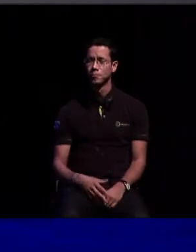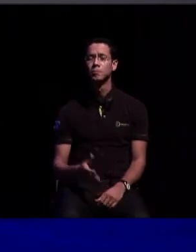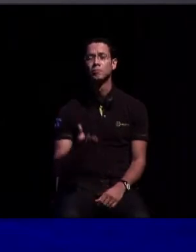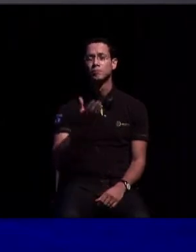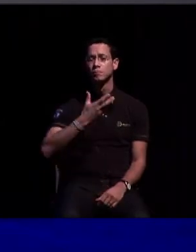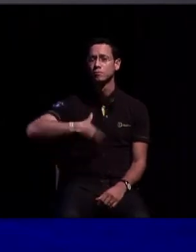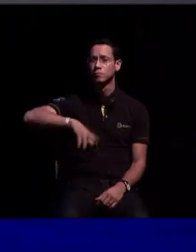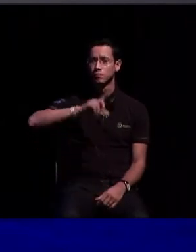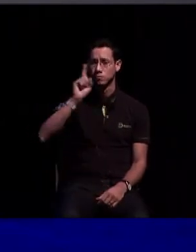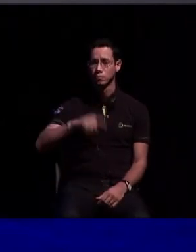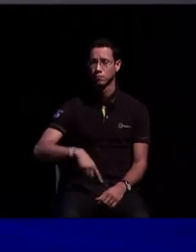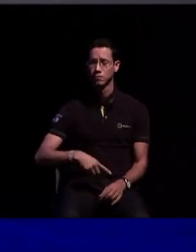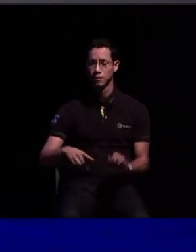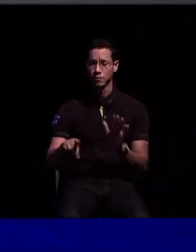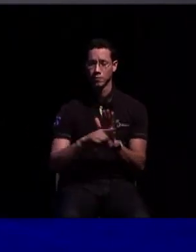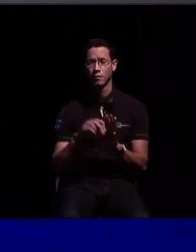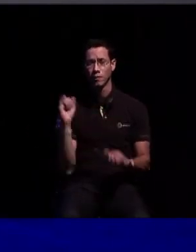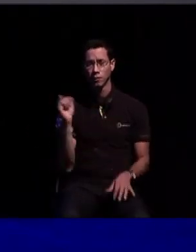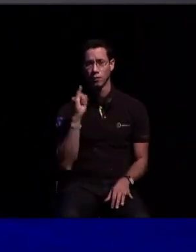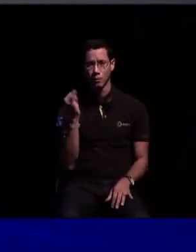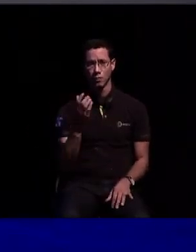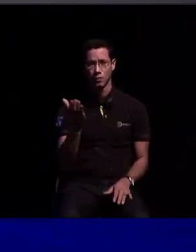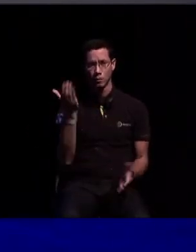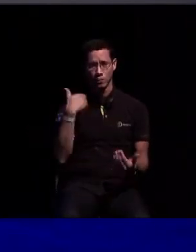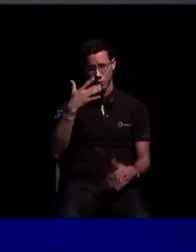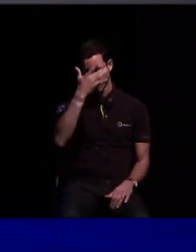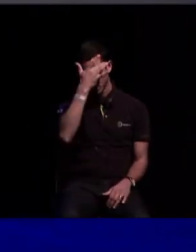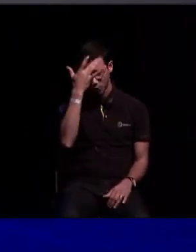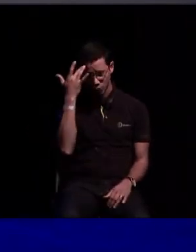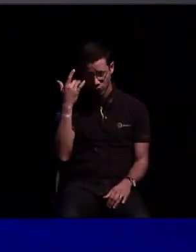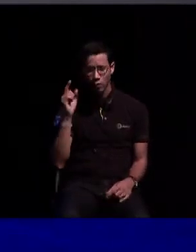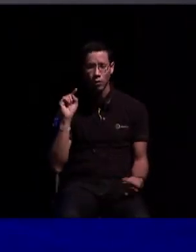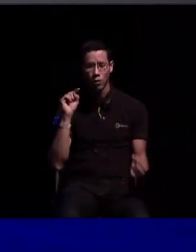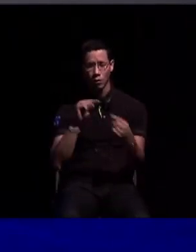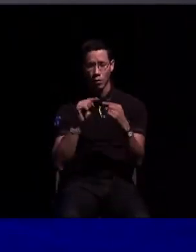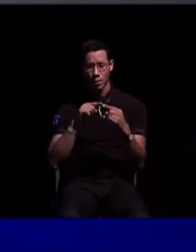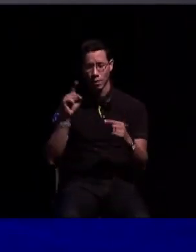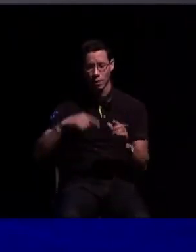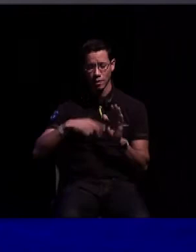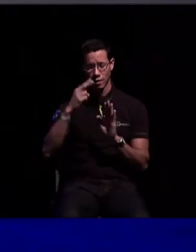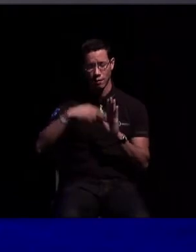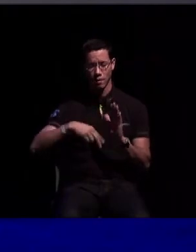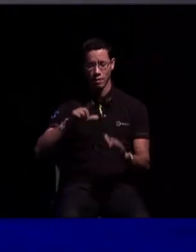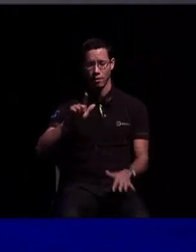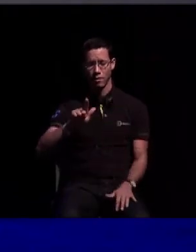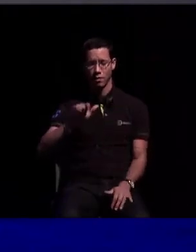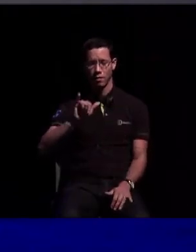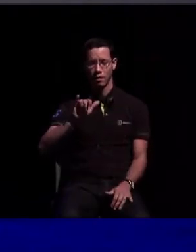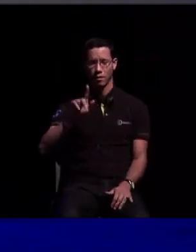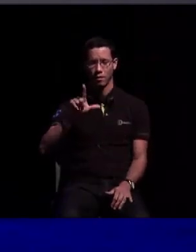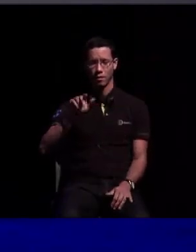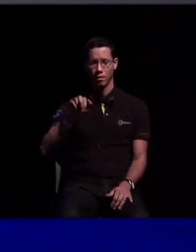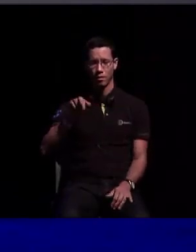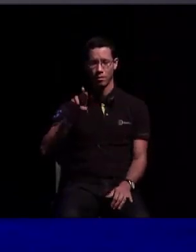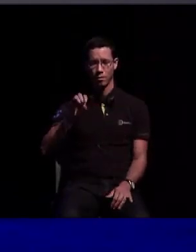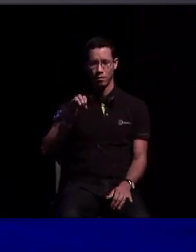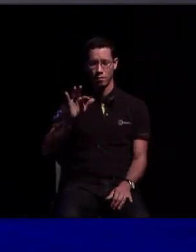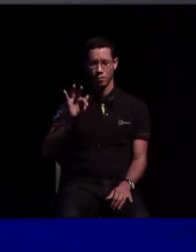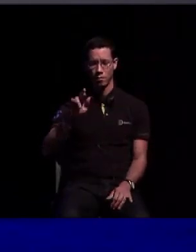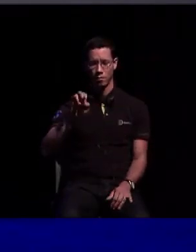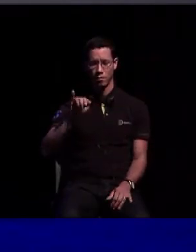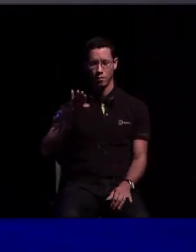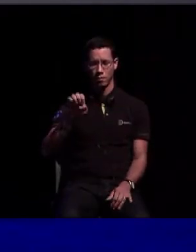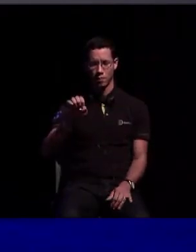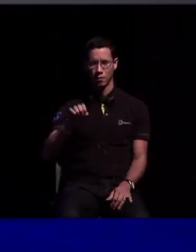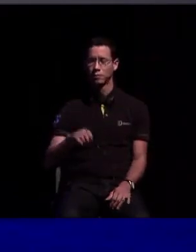somos, uma parte relevante do que nós somos como pessoa, tem a ver com essa leitura que Gilberto Freire herdou para a gente. Obviamente, isso vai